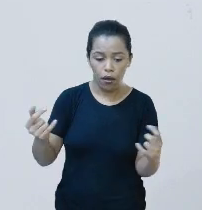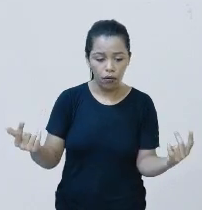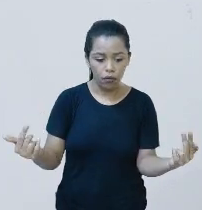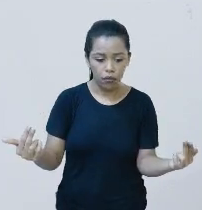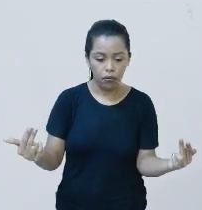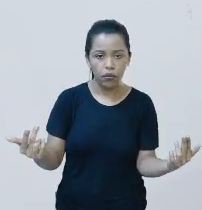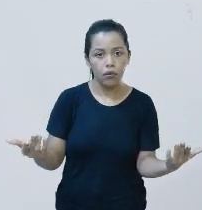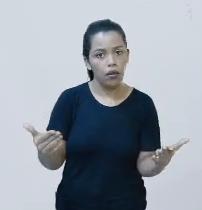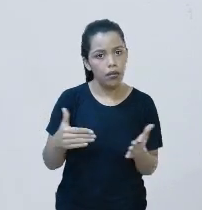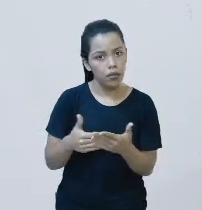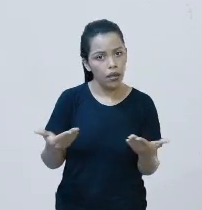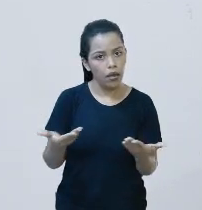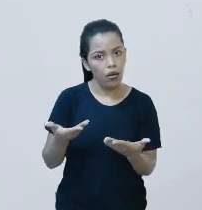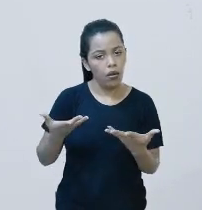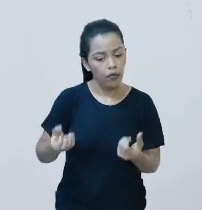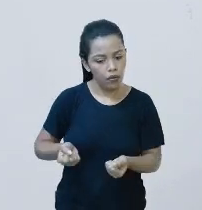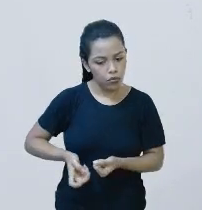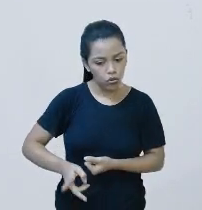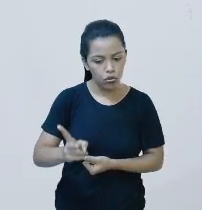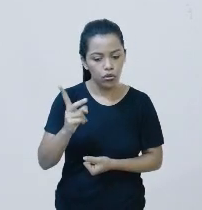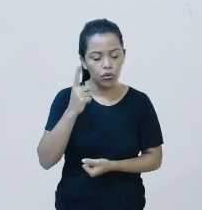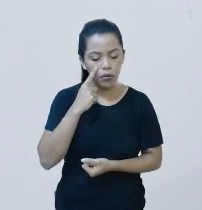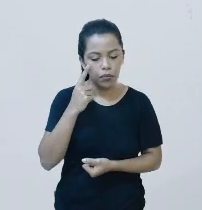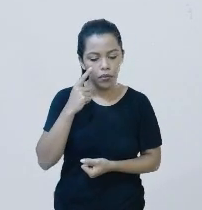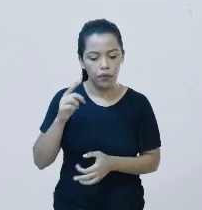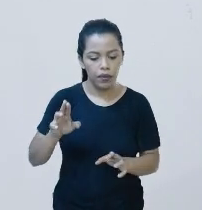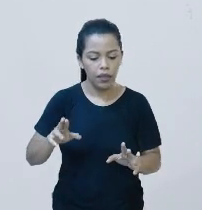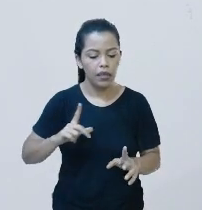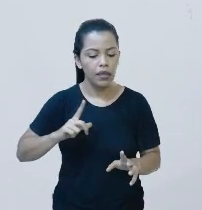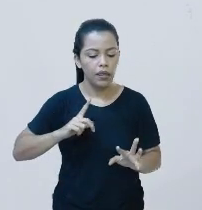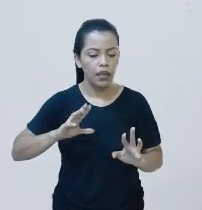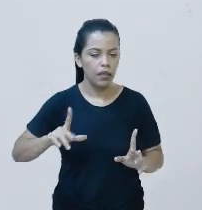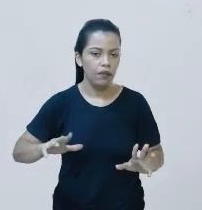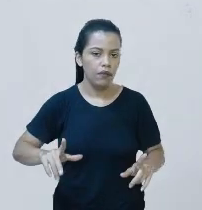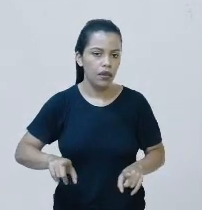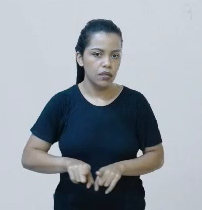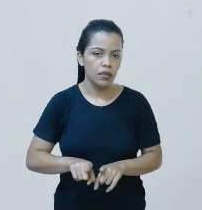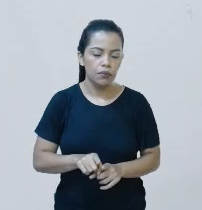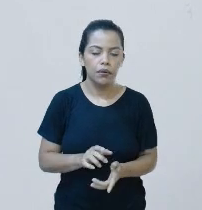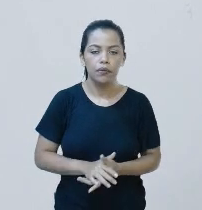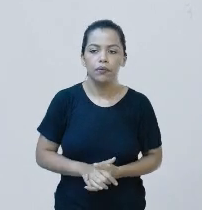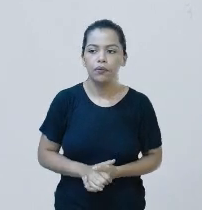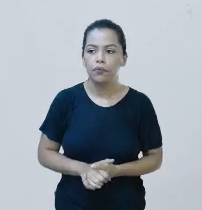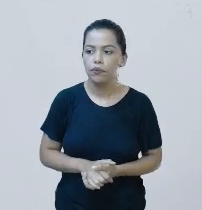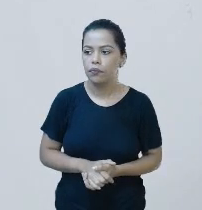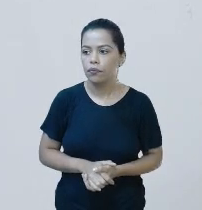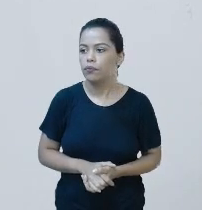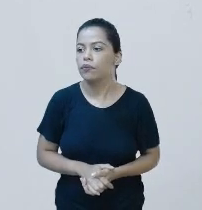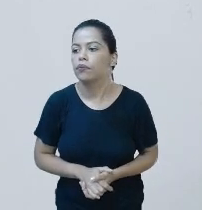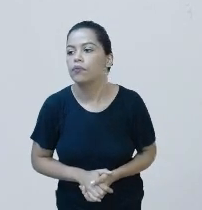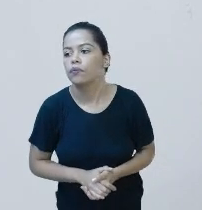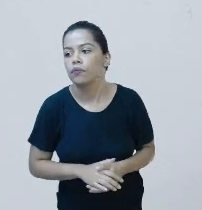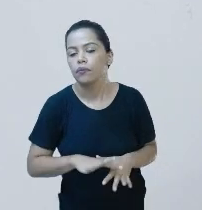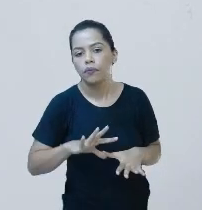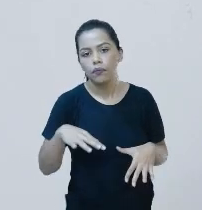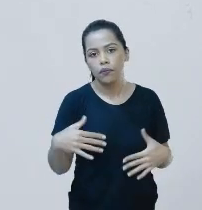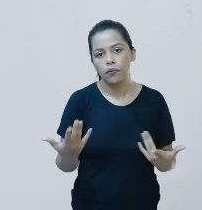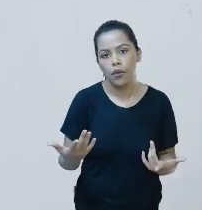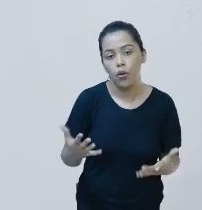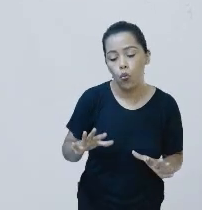tudo parecido, mas vamos seguir e vamos começar a perceber as diferenças. Para a produção